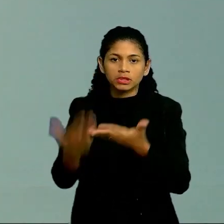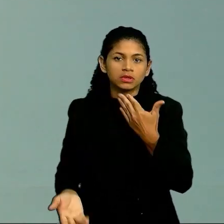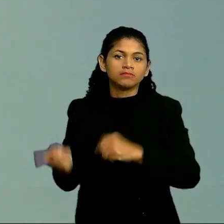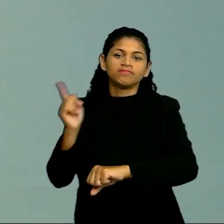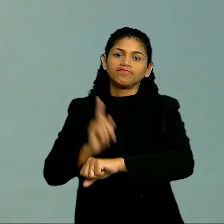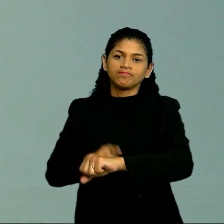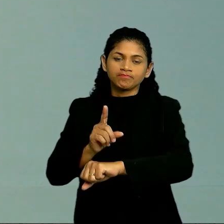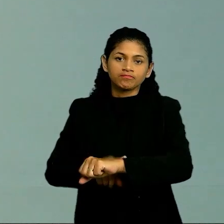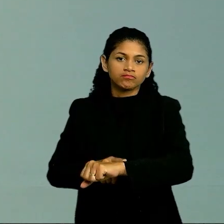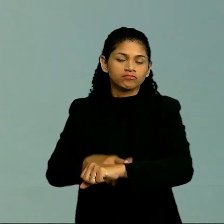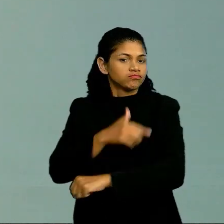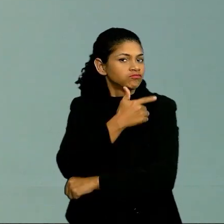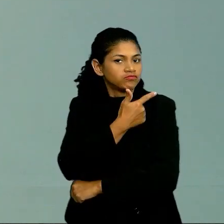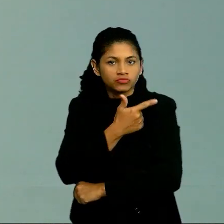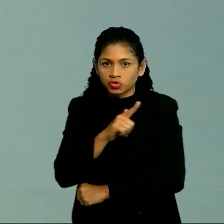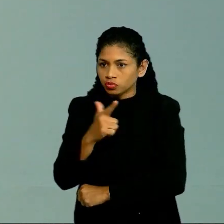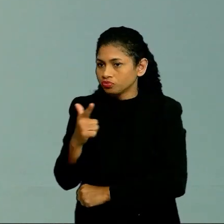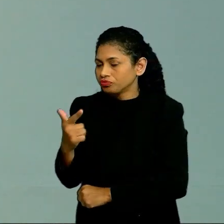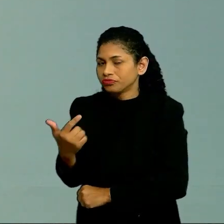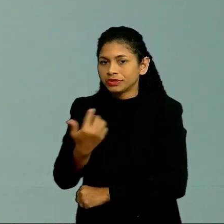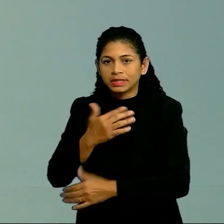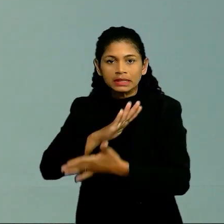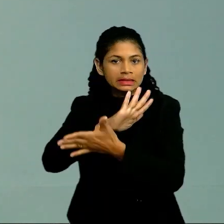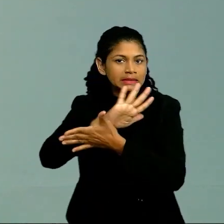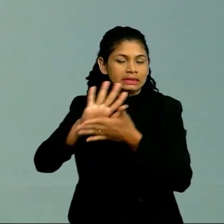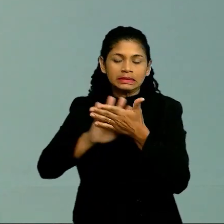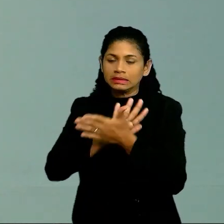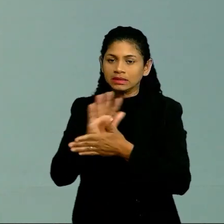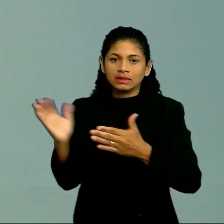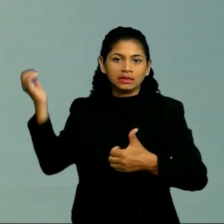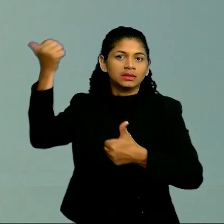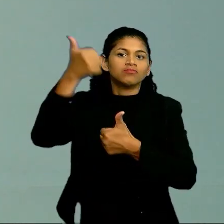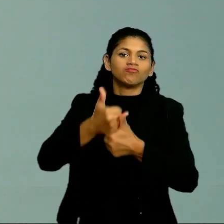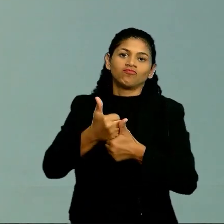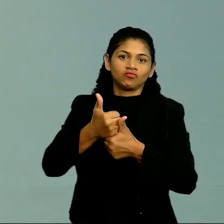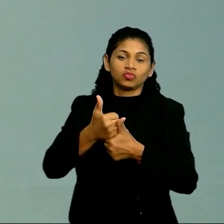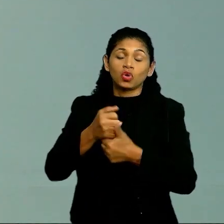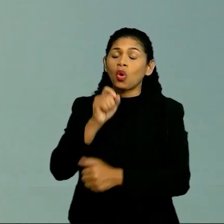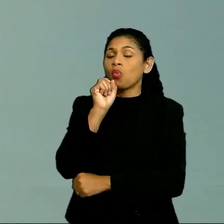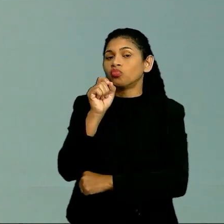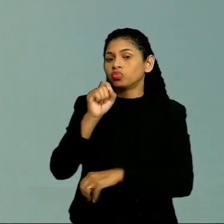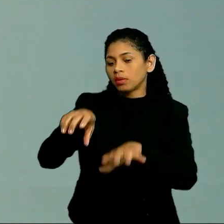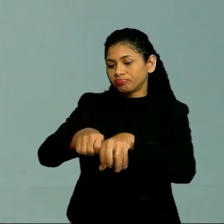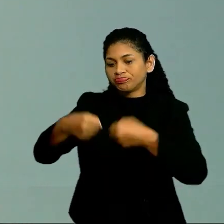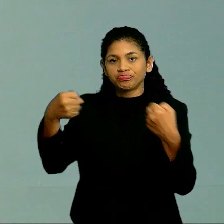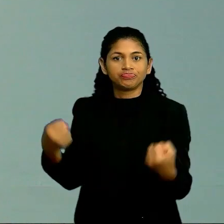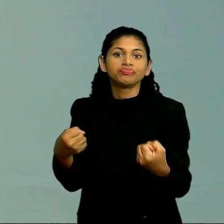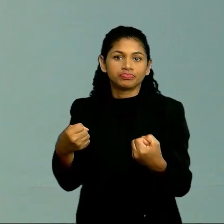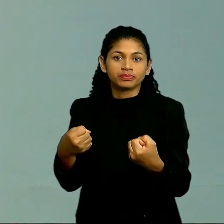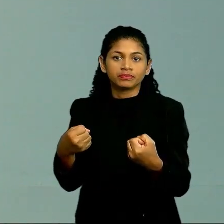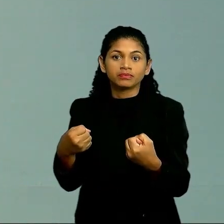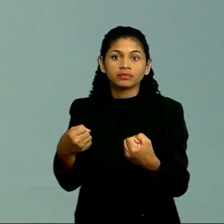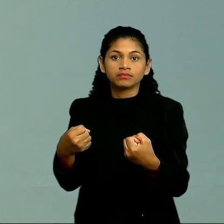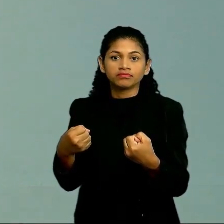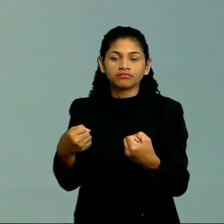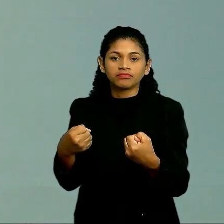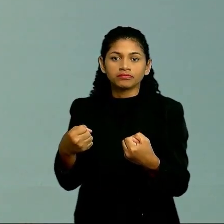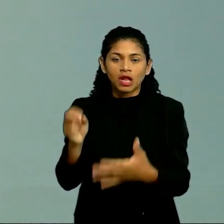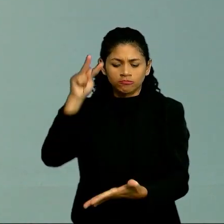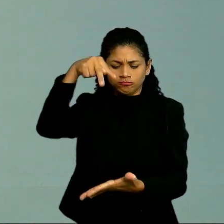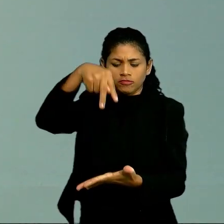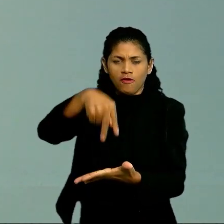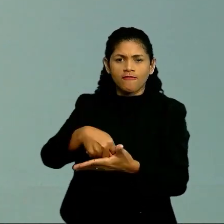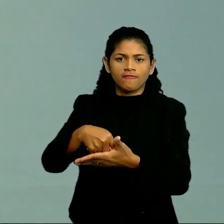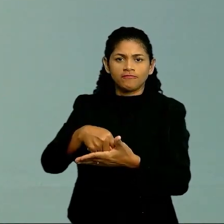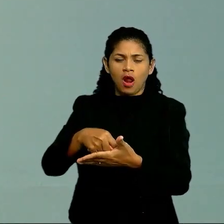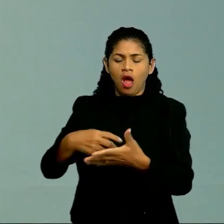tempo. Eu não tenho nada para substituir aquilo que eu estou quebrando. Seja autêntico, levante, sacuda a poeira, dá a volta